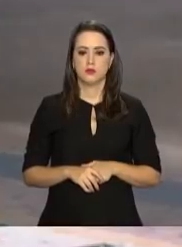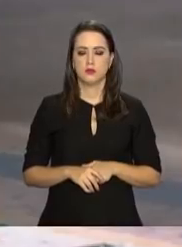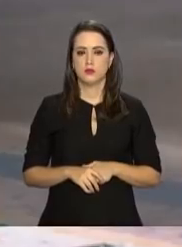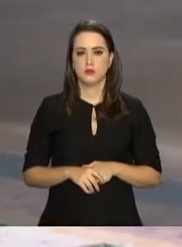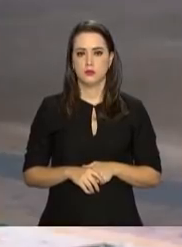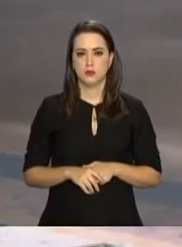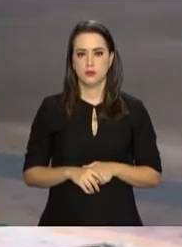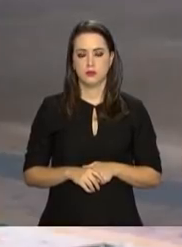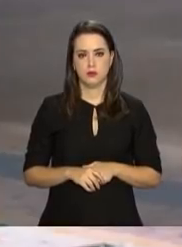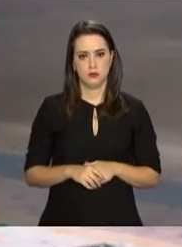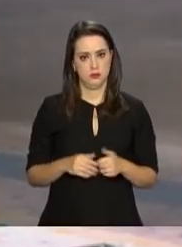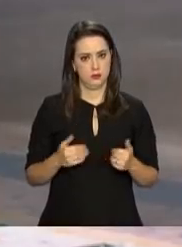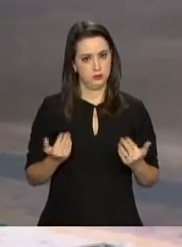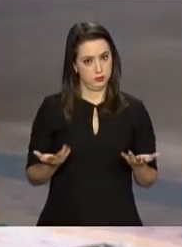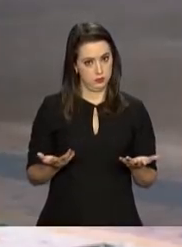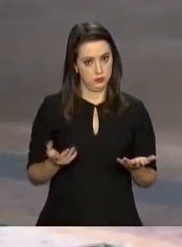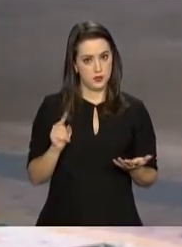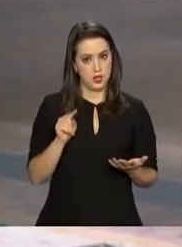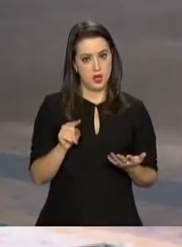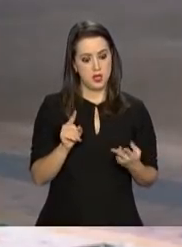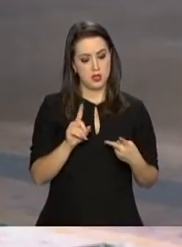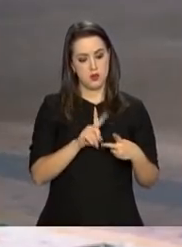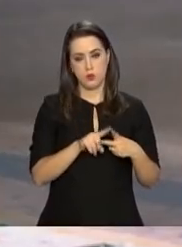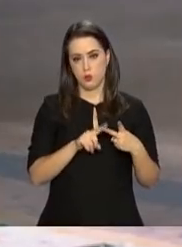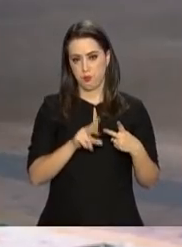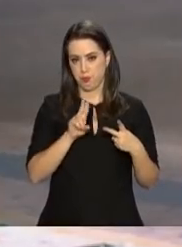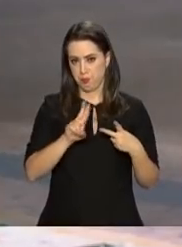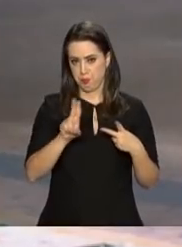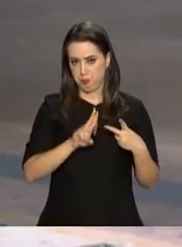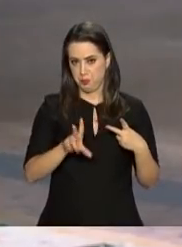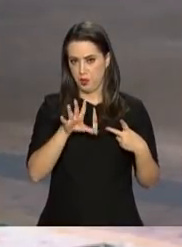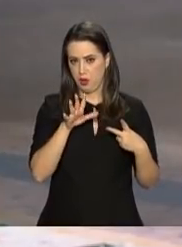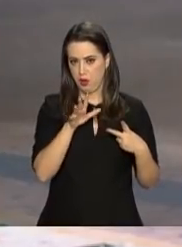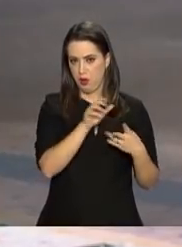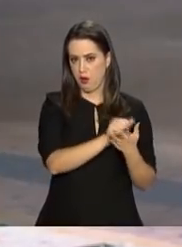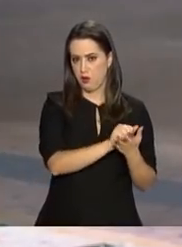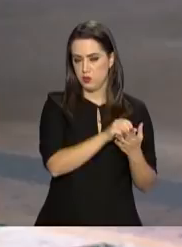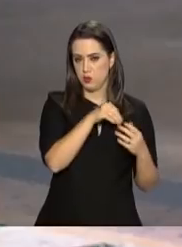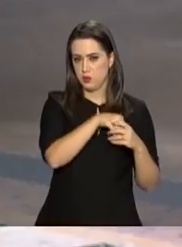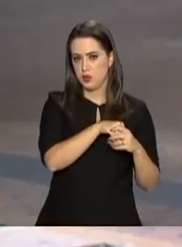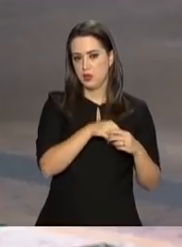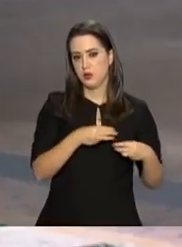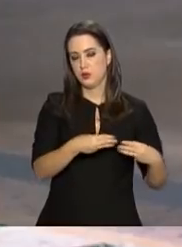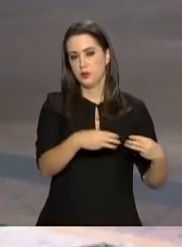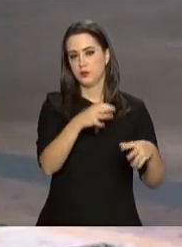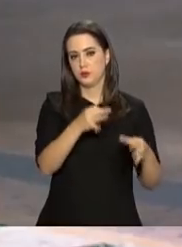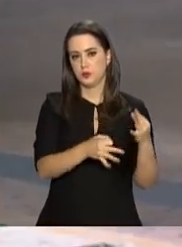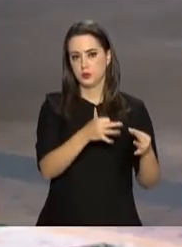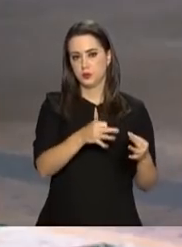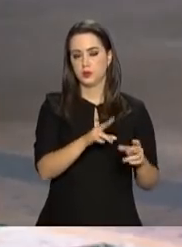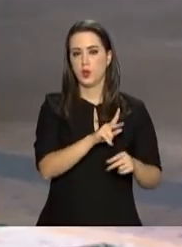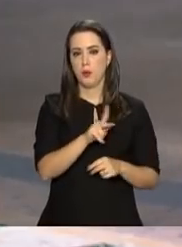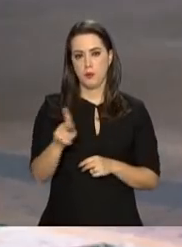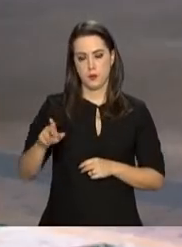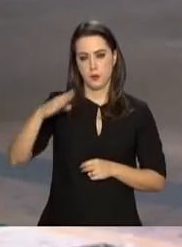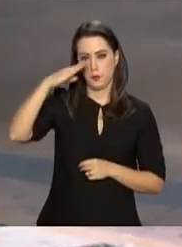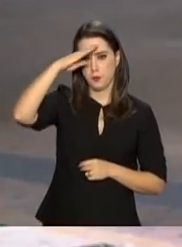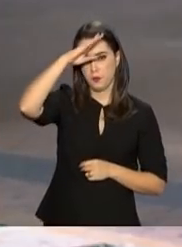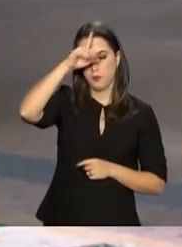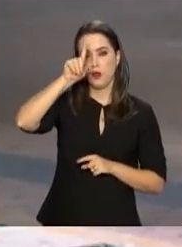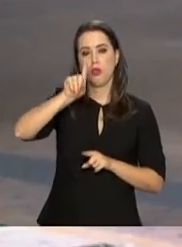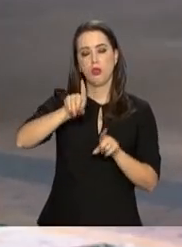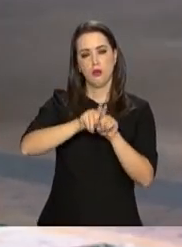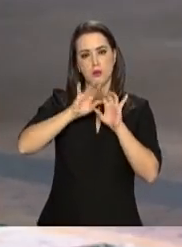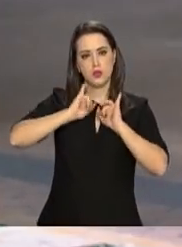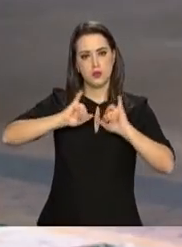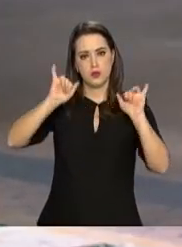aprimorá-lo e olha além desses nomes que devem assumir aí dentro do Ministério da Justiça o presidente eleito Jair bolsonaro também